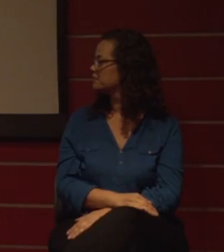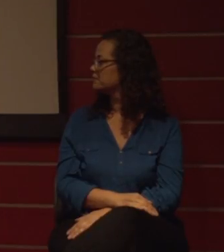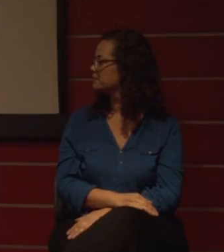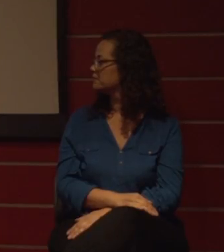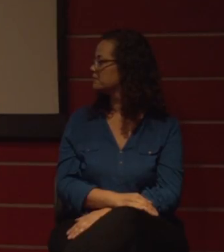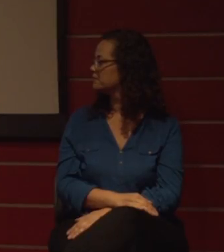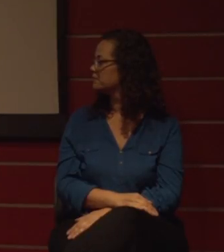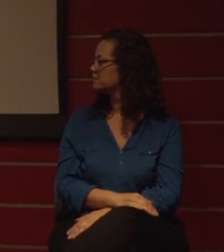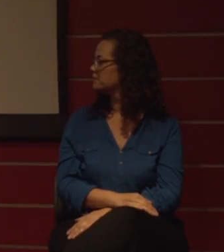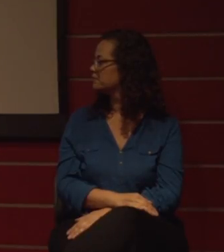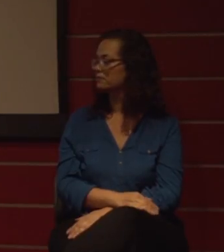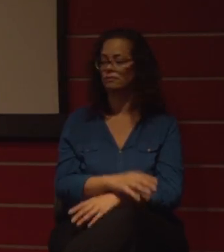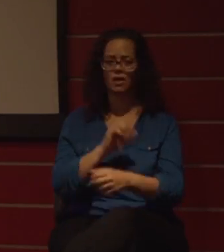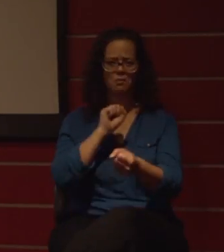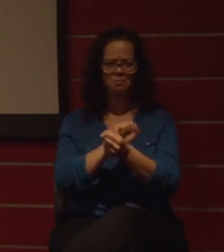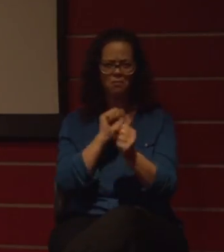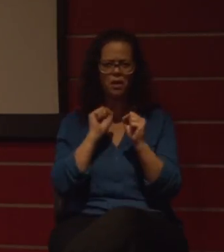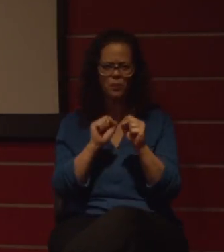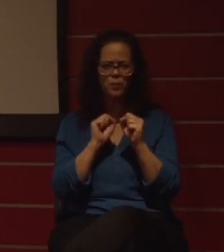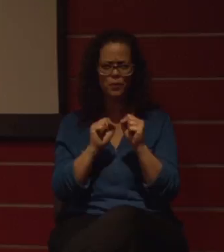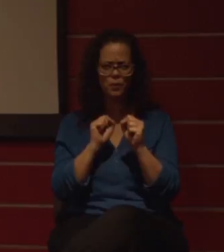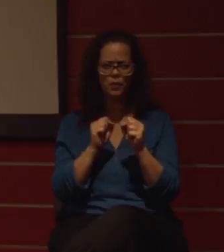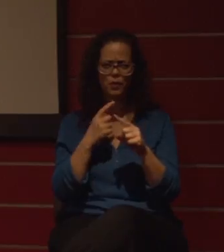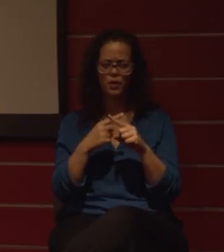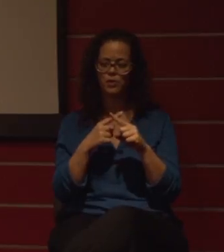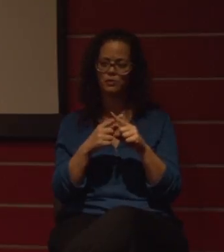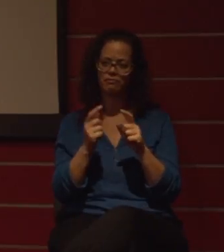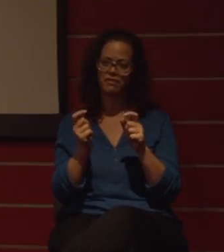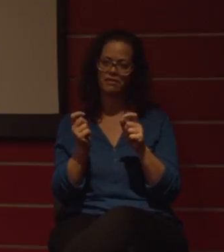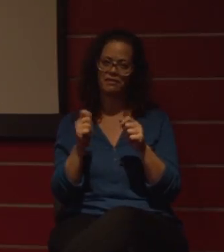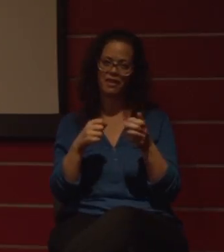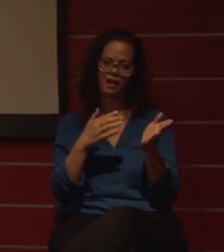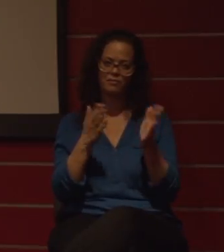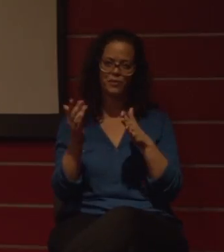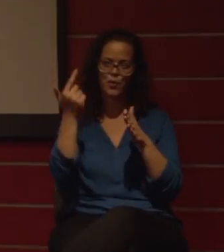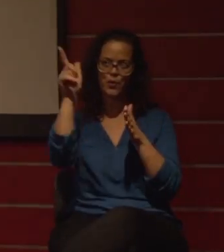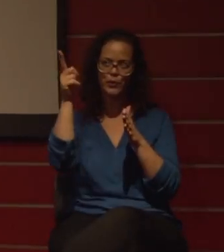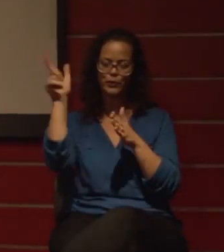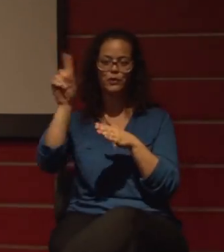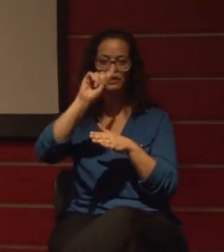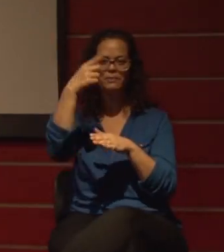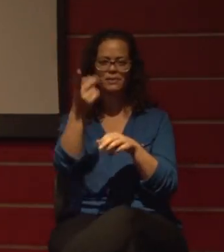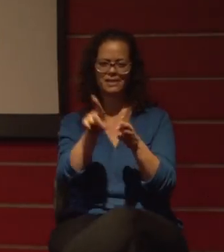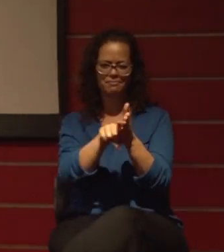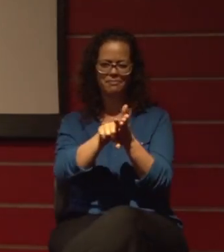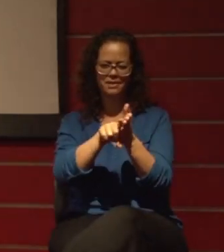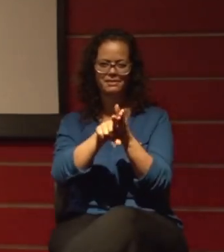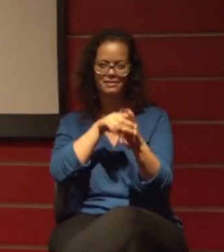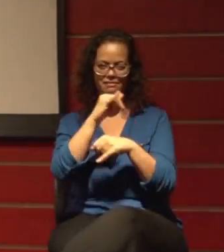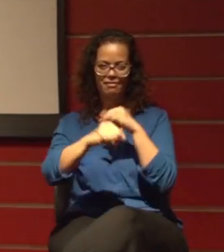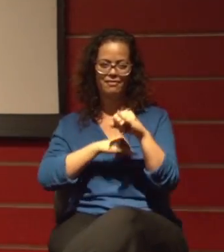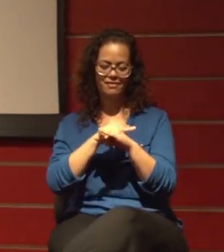snip posso parar porque aí a gente dá para ver mais e vocês procurem depois